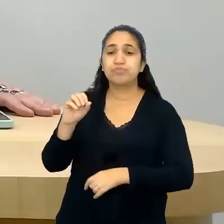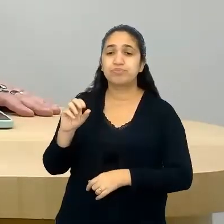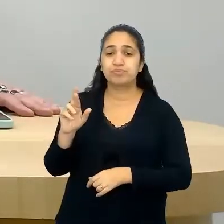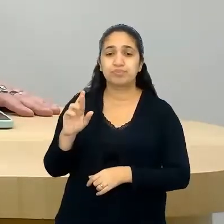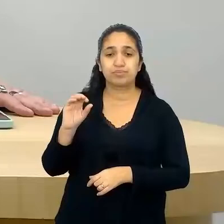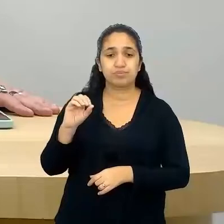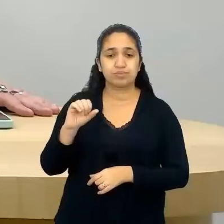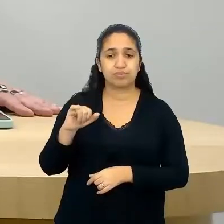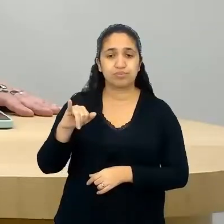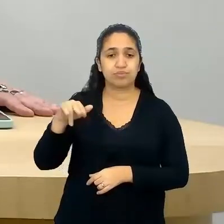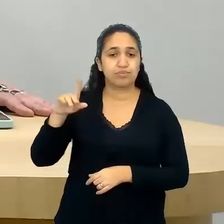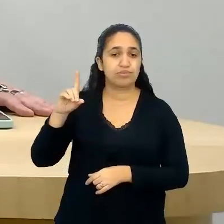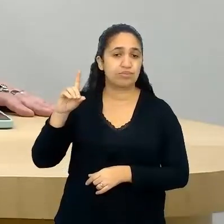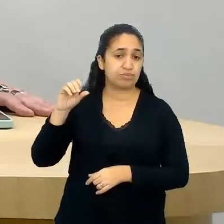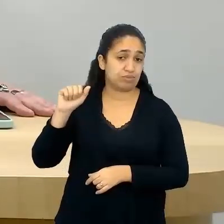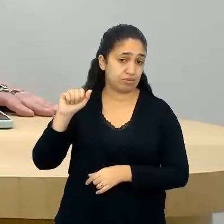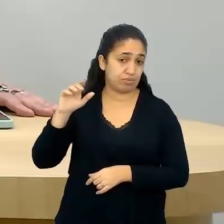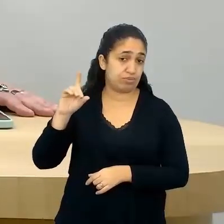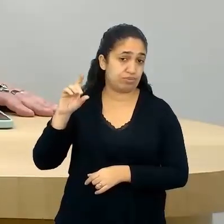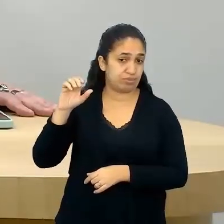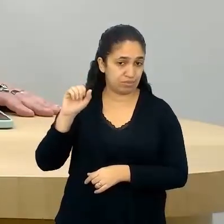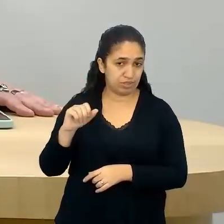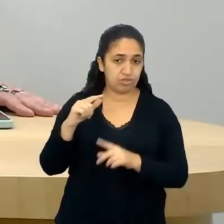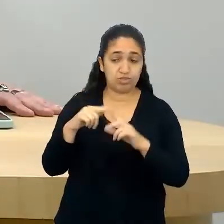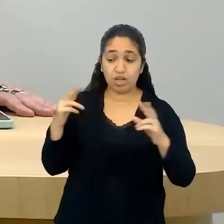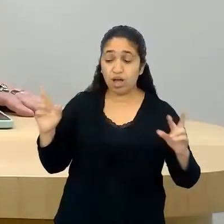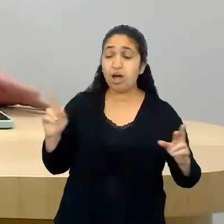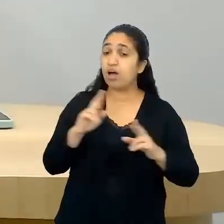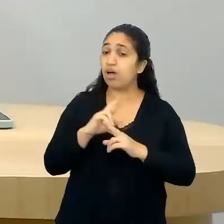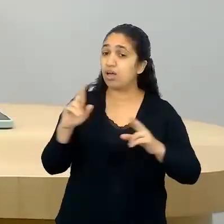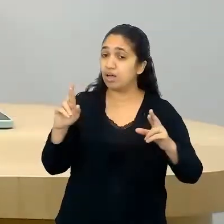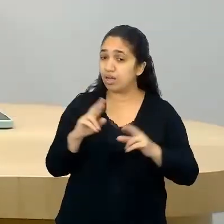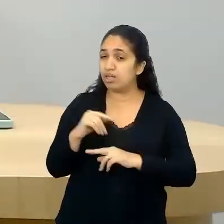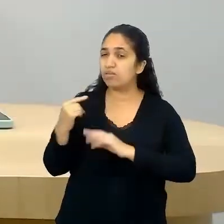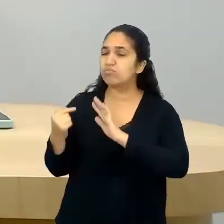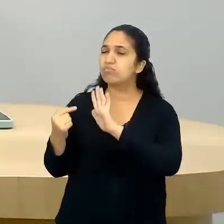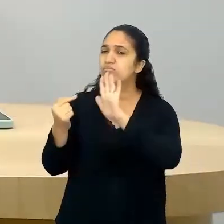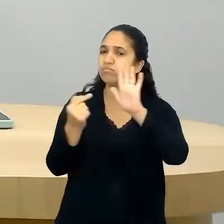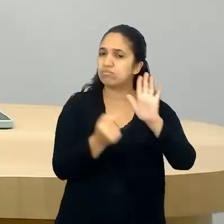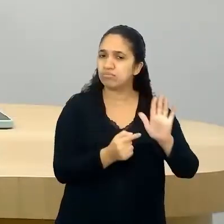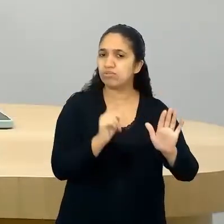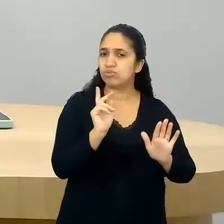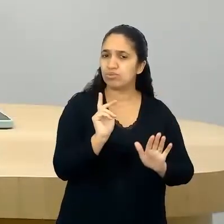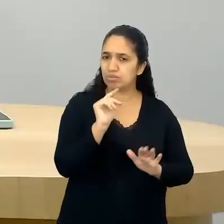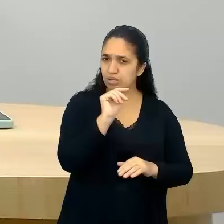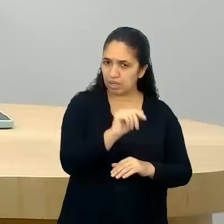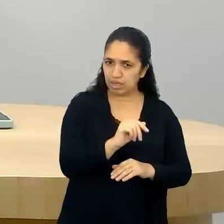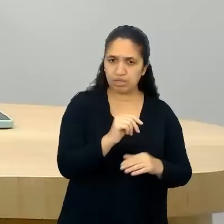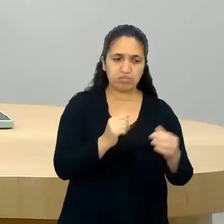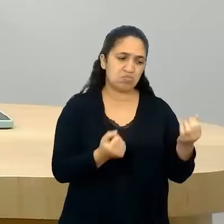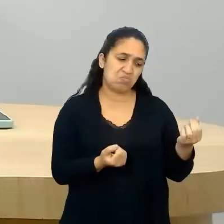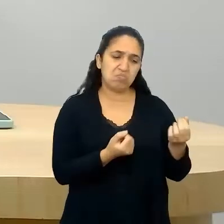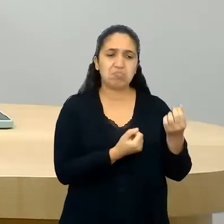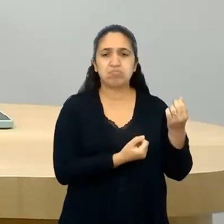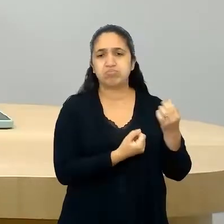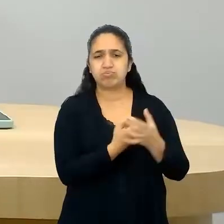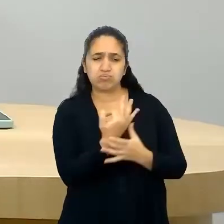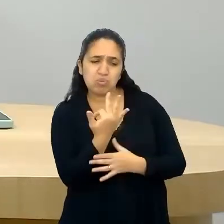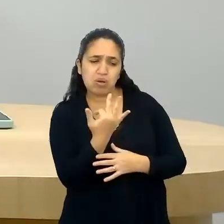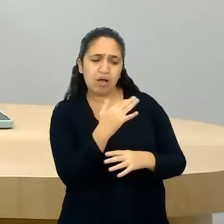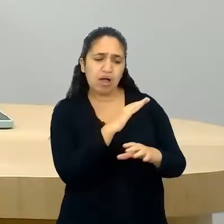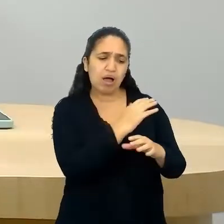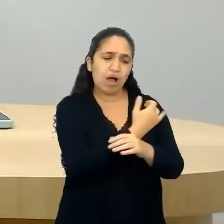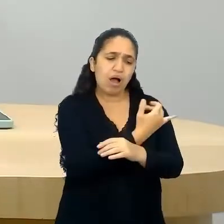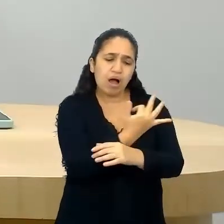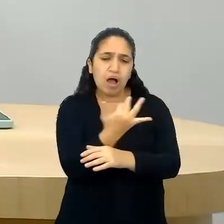do solo, né, porque toda essa relação aí acaba mostrando aí, né, se há a questão da produção